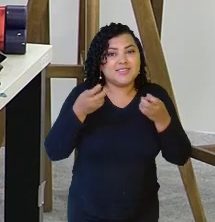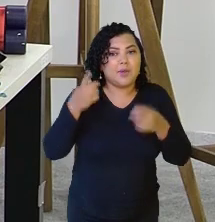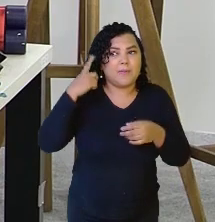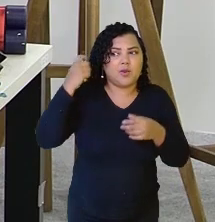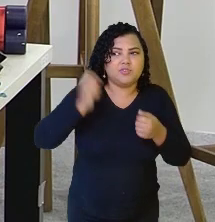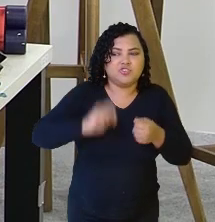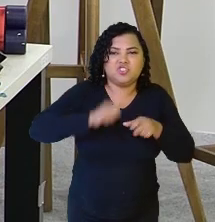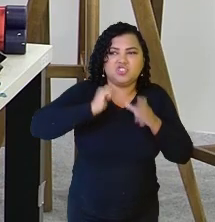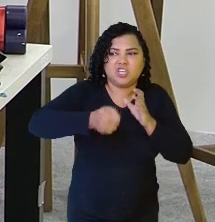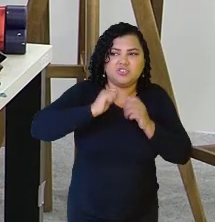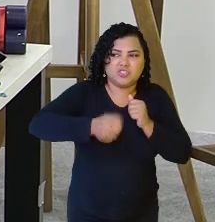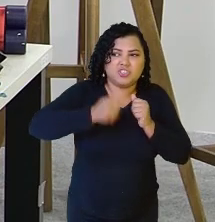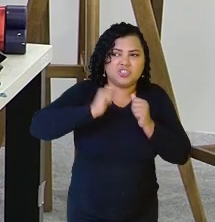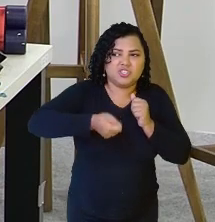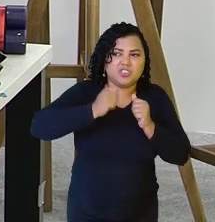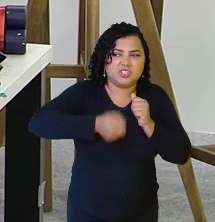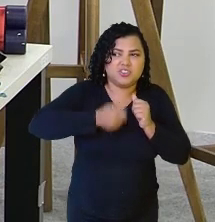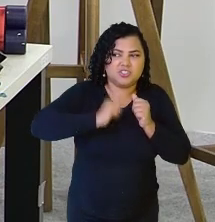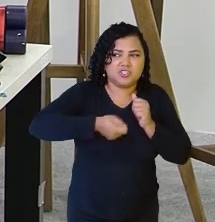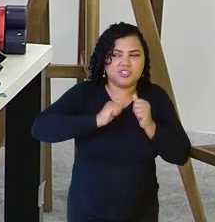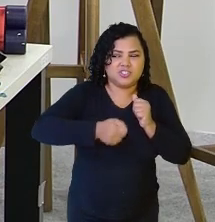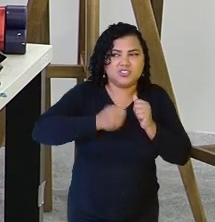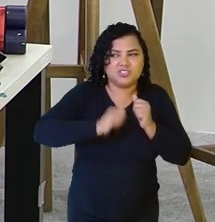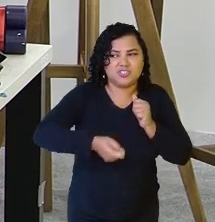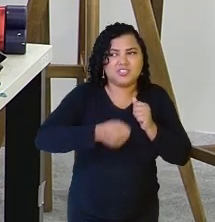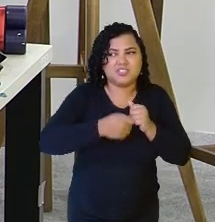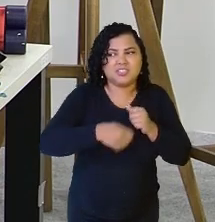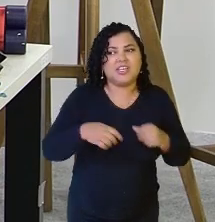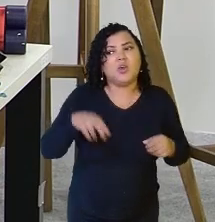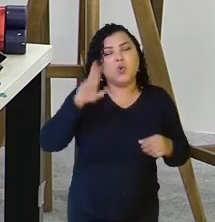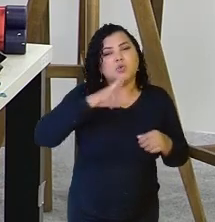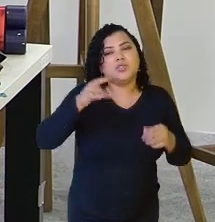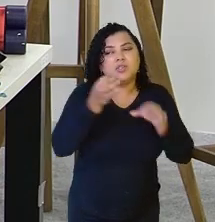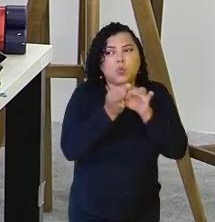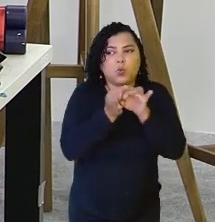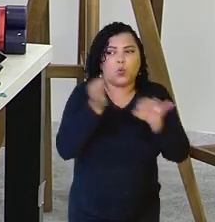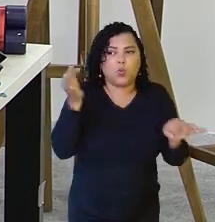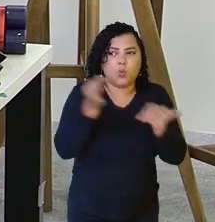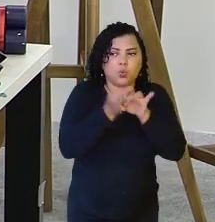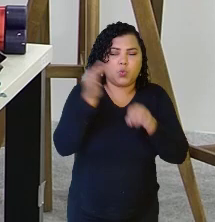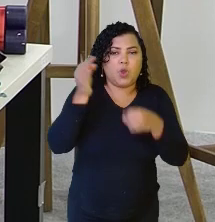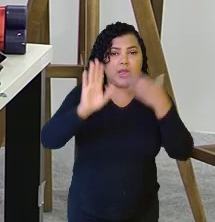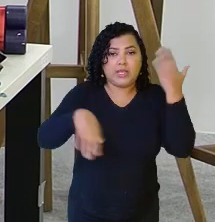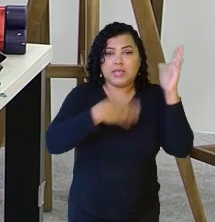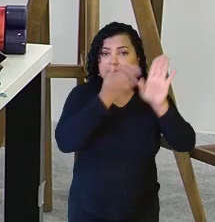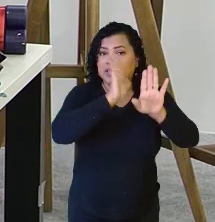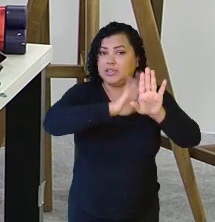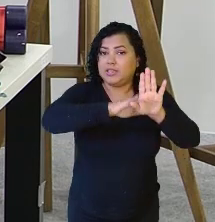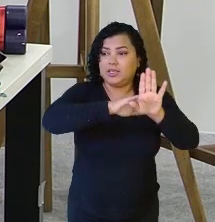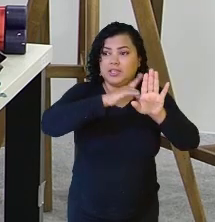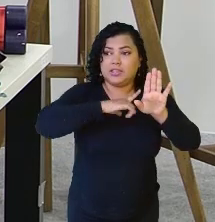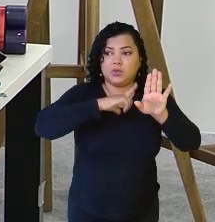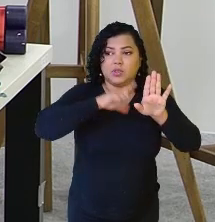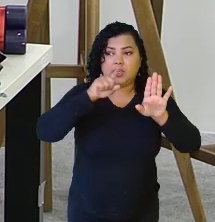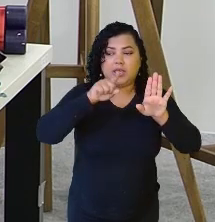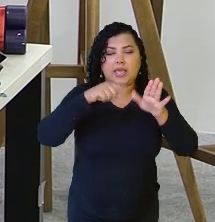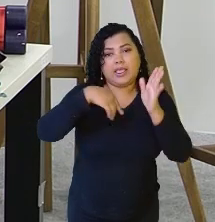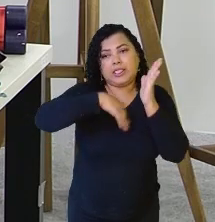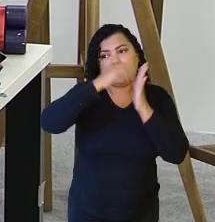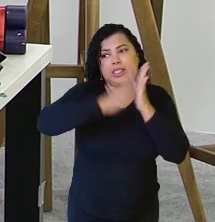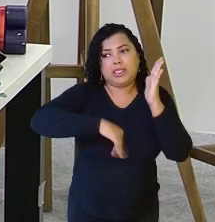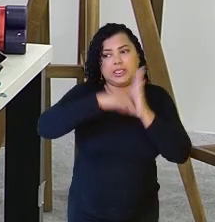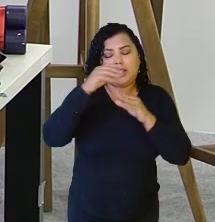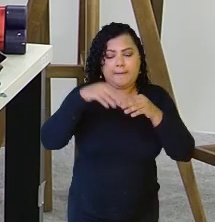como reco-reco, né? É um reco-reco também feito de corrugado e aqui nessa parte de trás ele usou tinta, né,